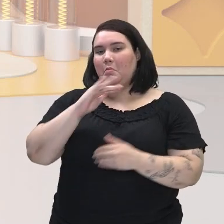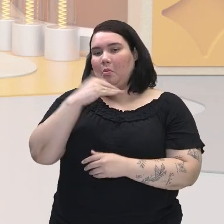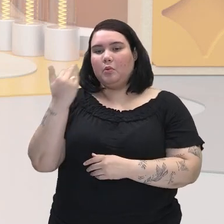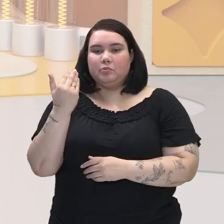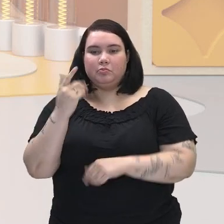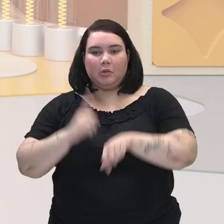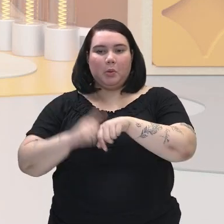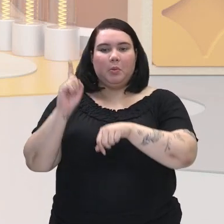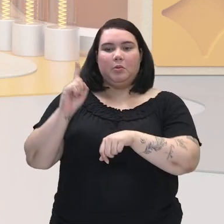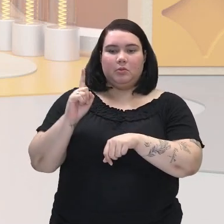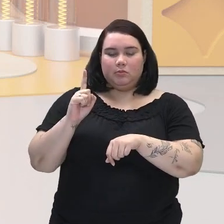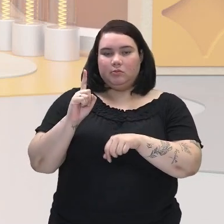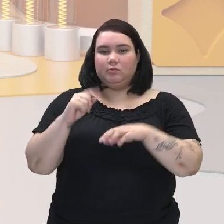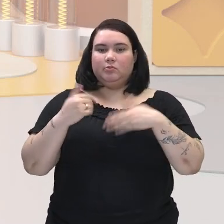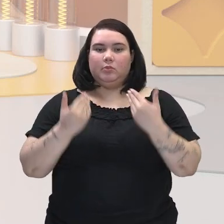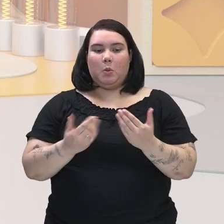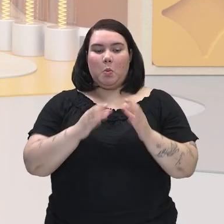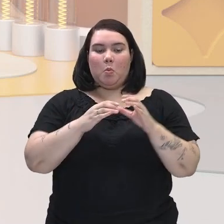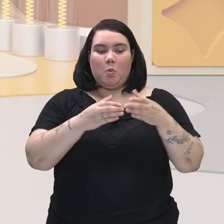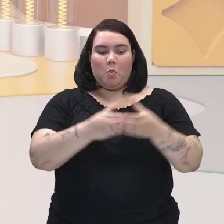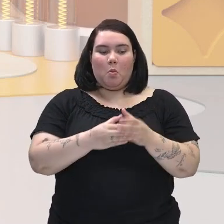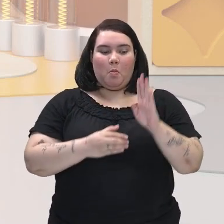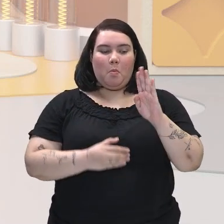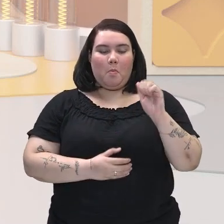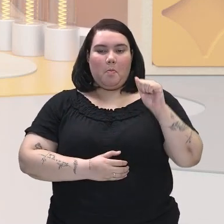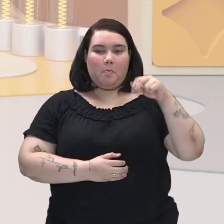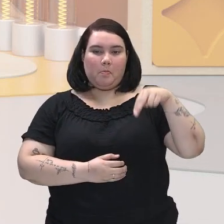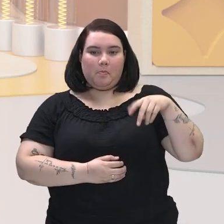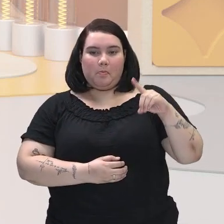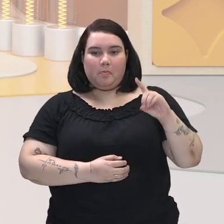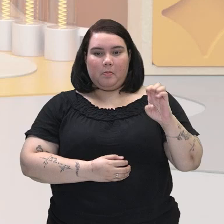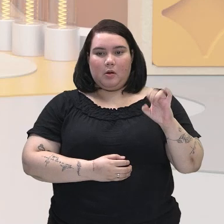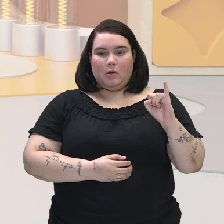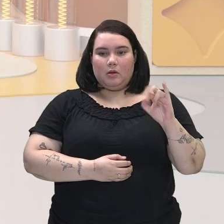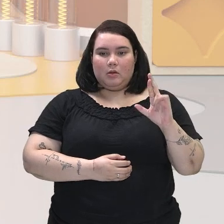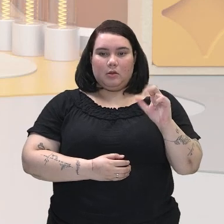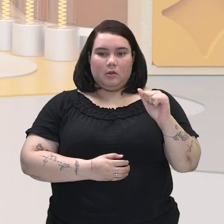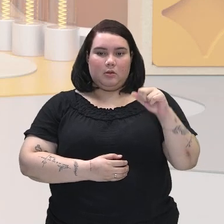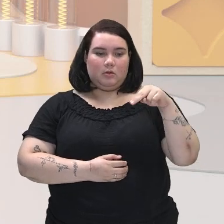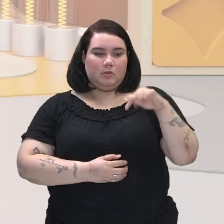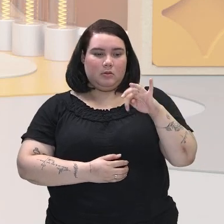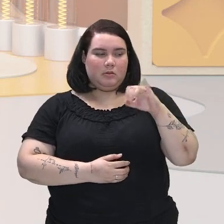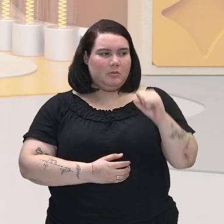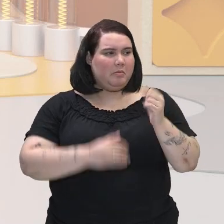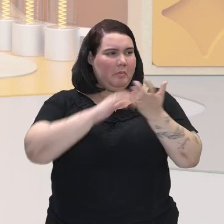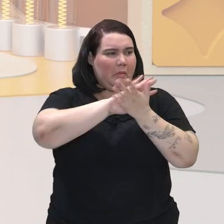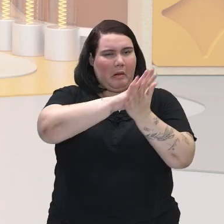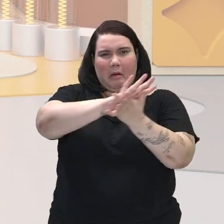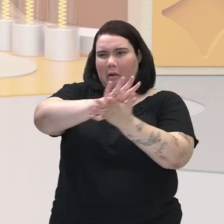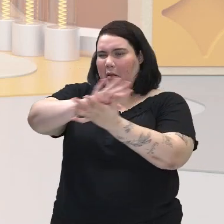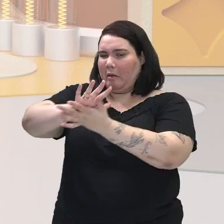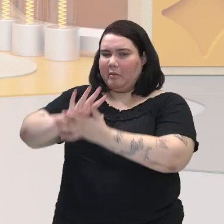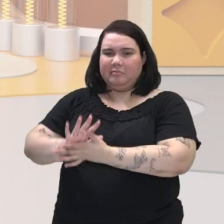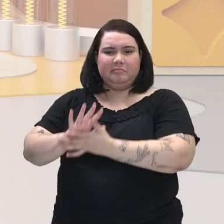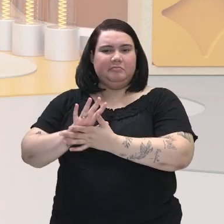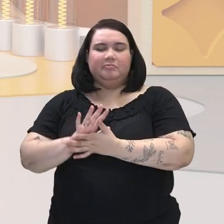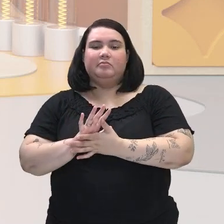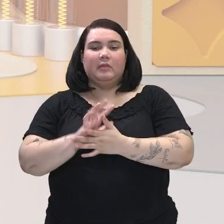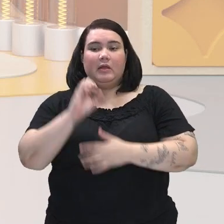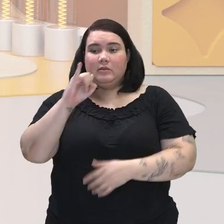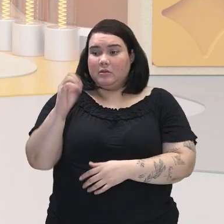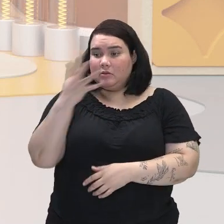Então, os bandeirantes chegavam, barbarizavam nas aldeias indígenas, matavam quem quisessem. Quem